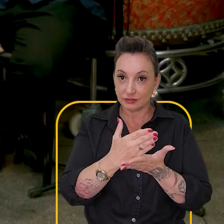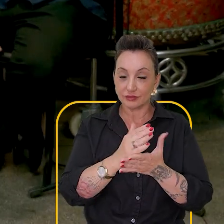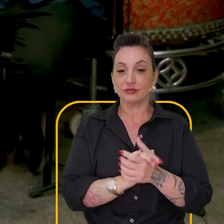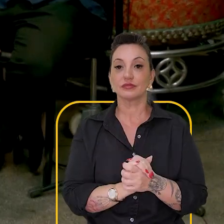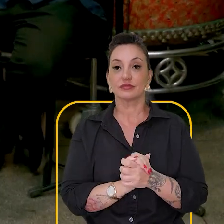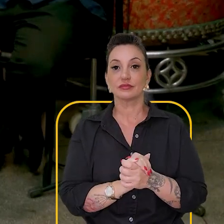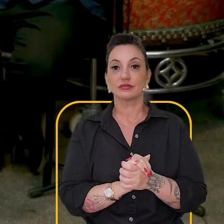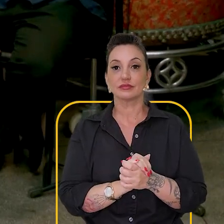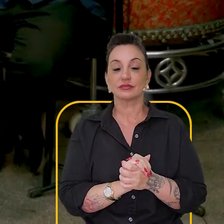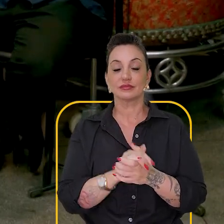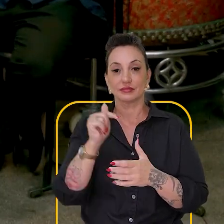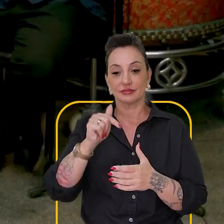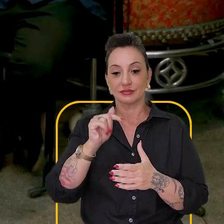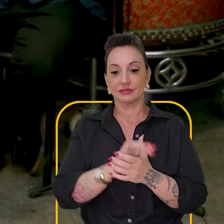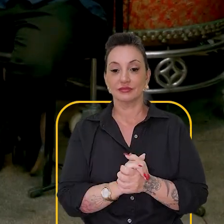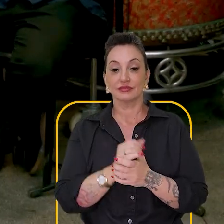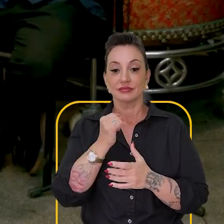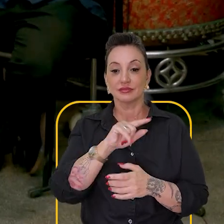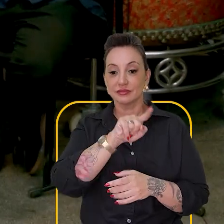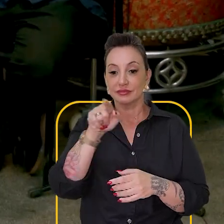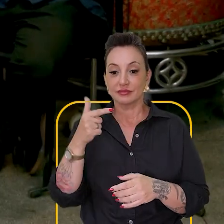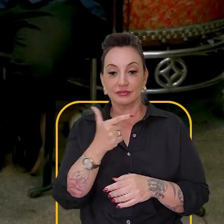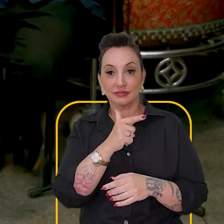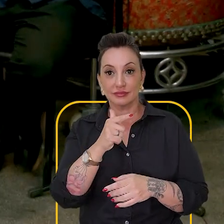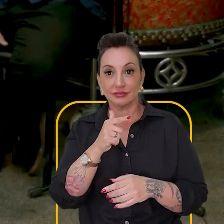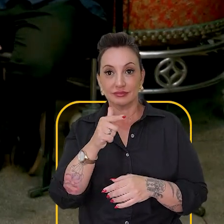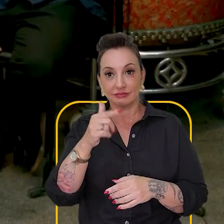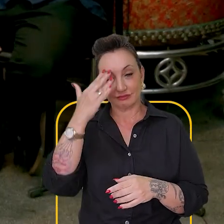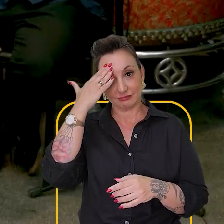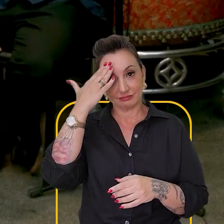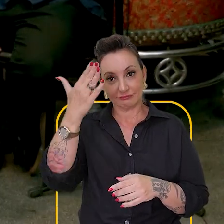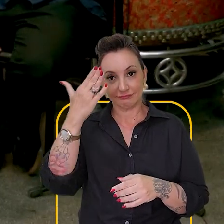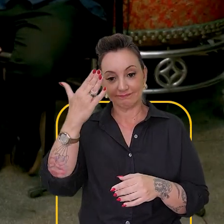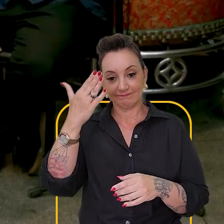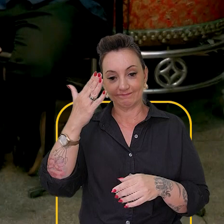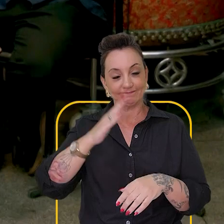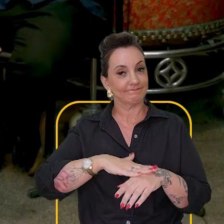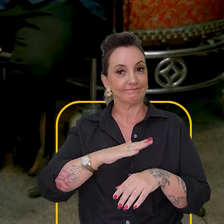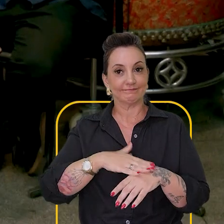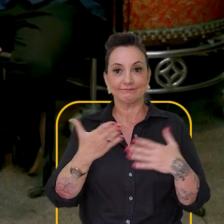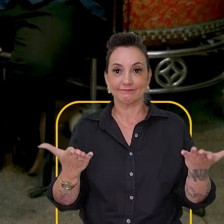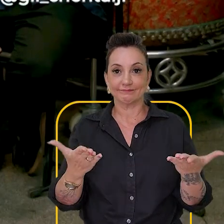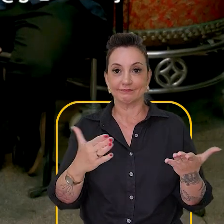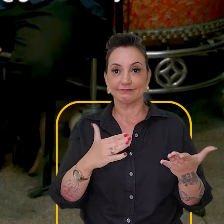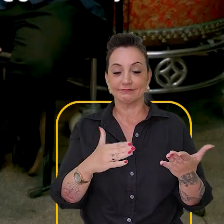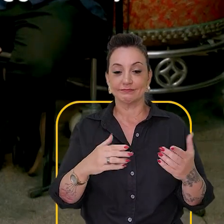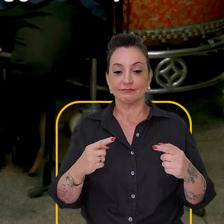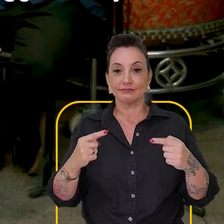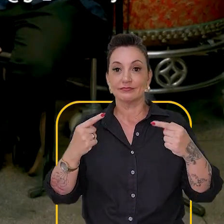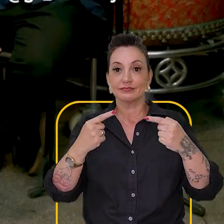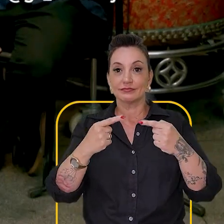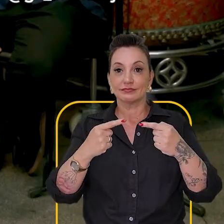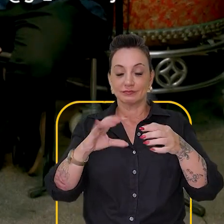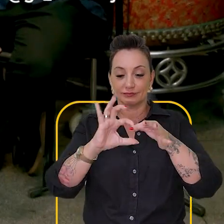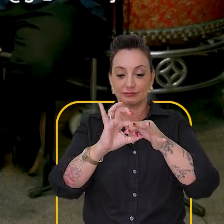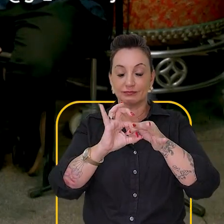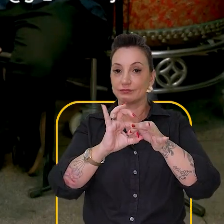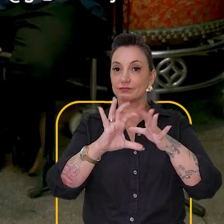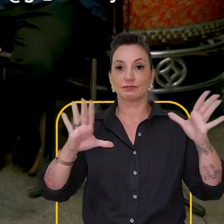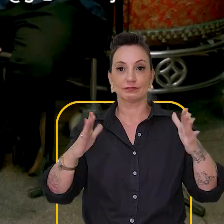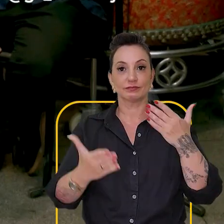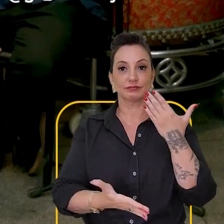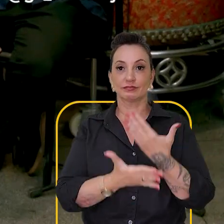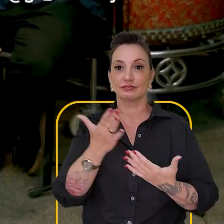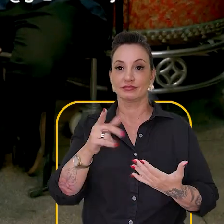antes da gente né sobretudo por quem nos iniciou na arte se você não tiver essa gratidão você